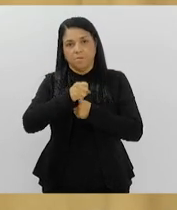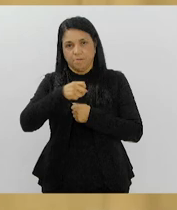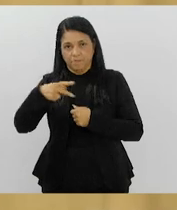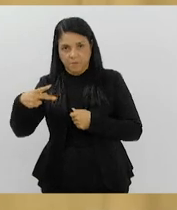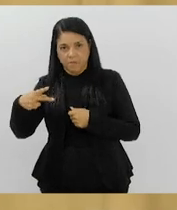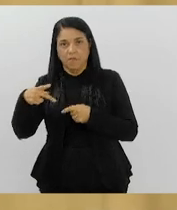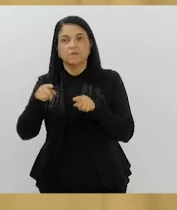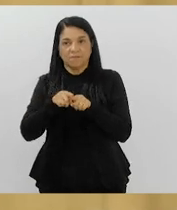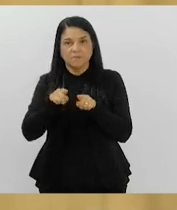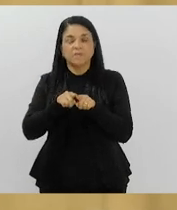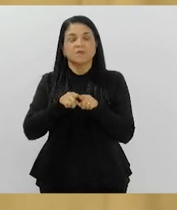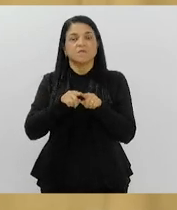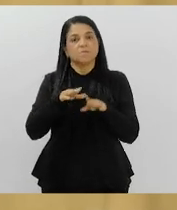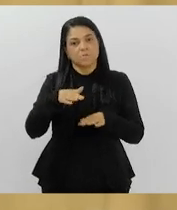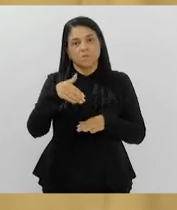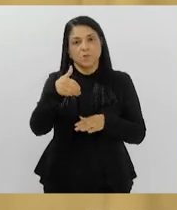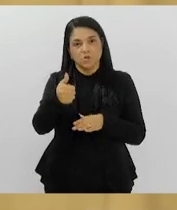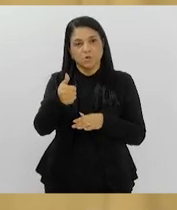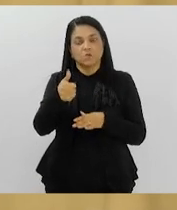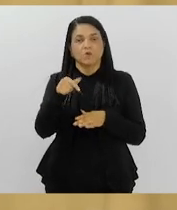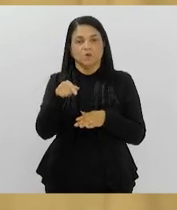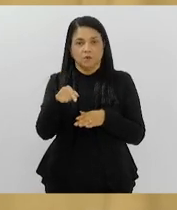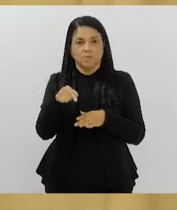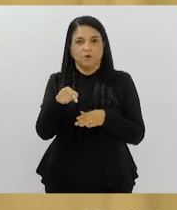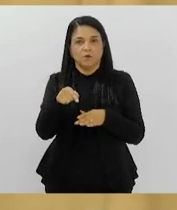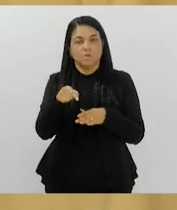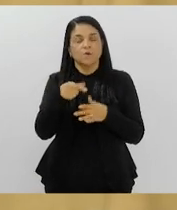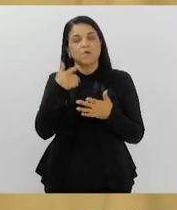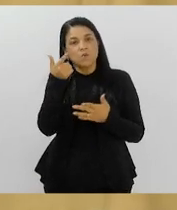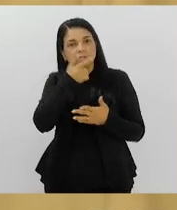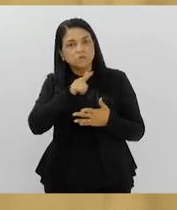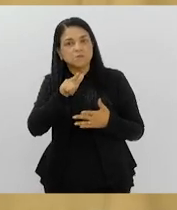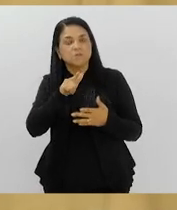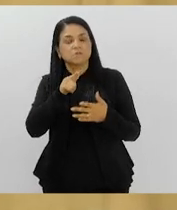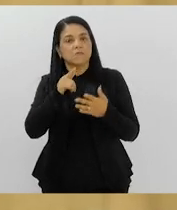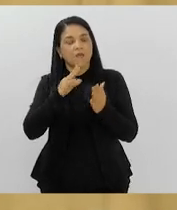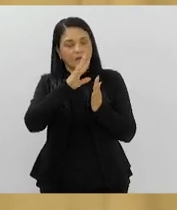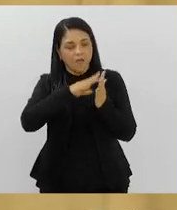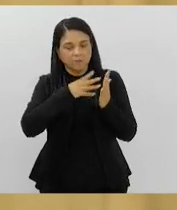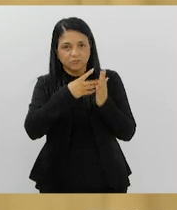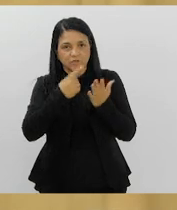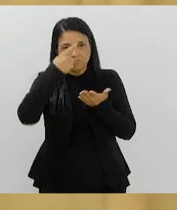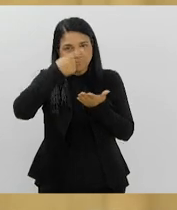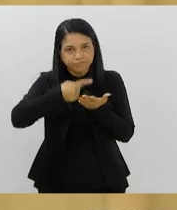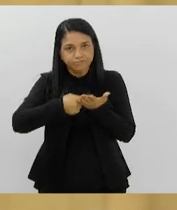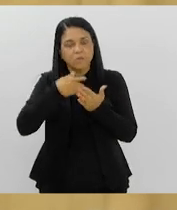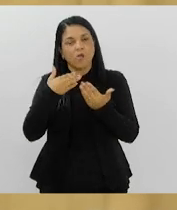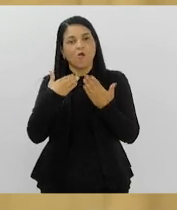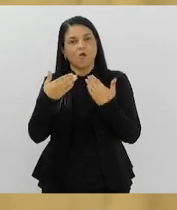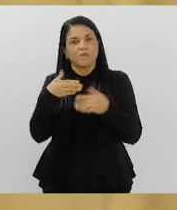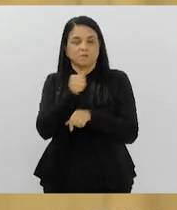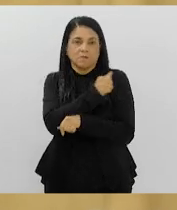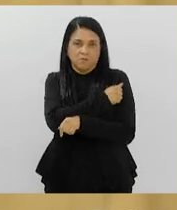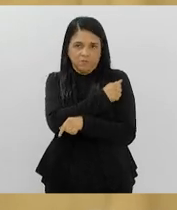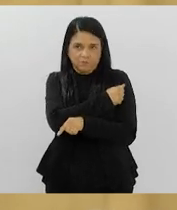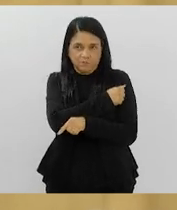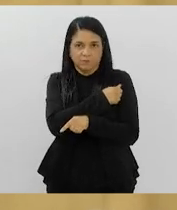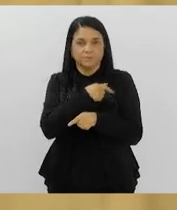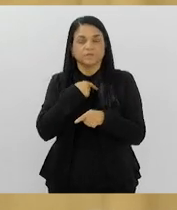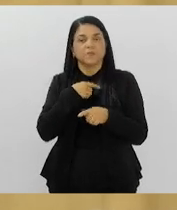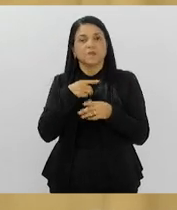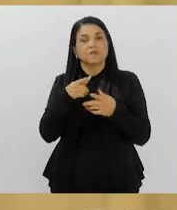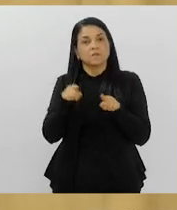meio do aplicativo e lá eles já vão poder agendar aquela conversa com o estudante. E a gente sempre divide as nossas ações